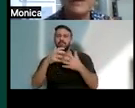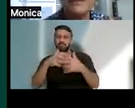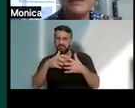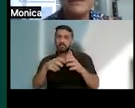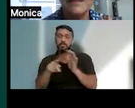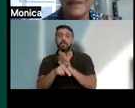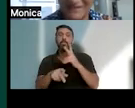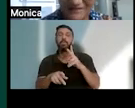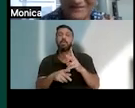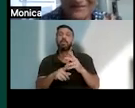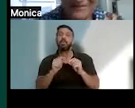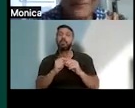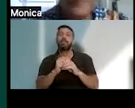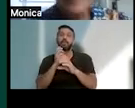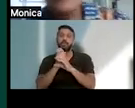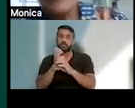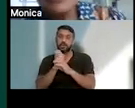para engenheirar